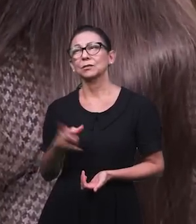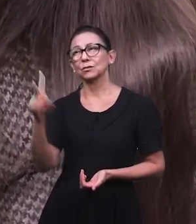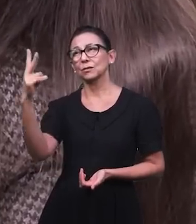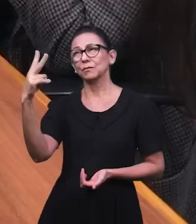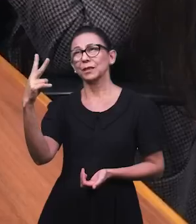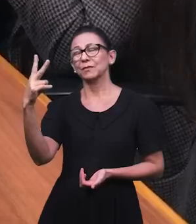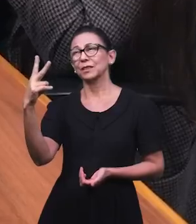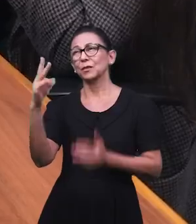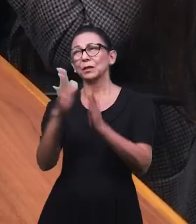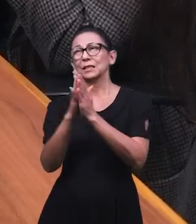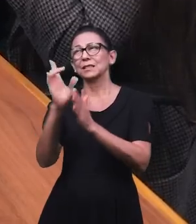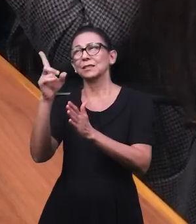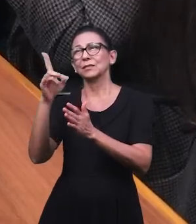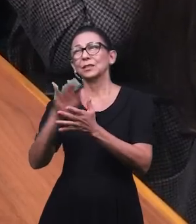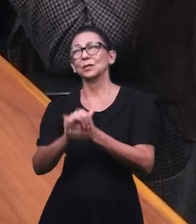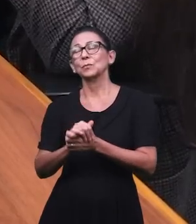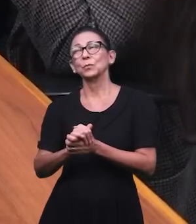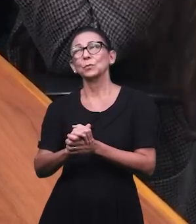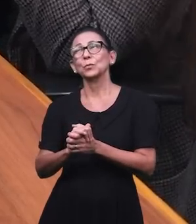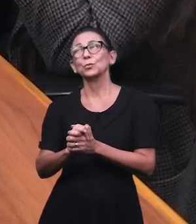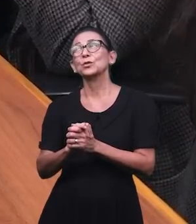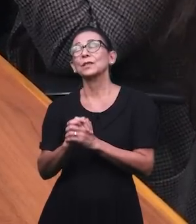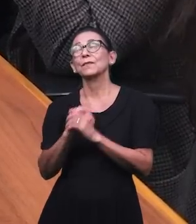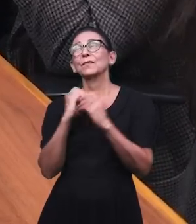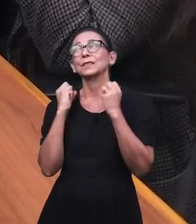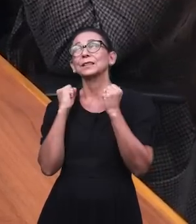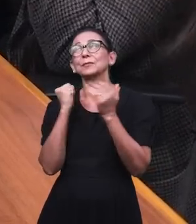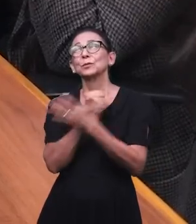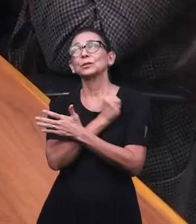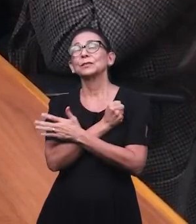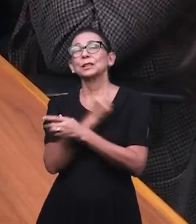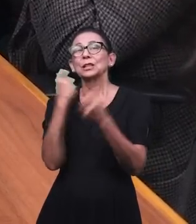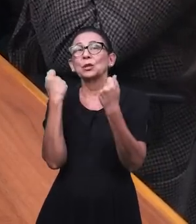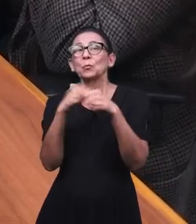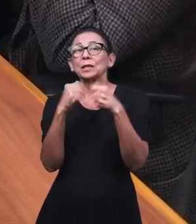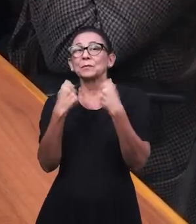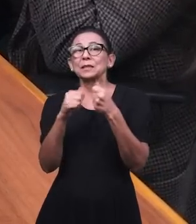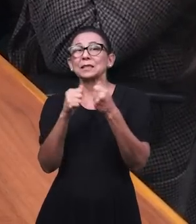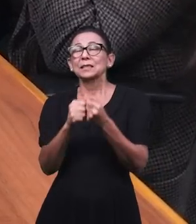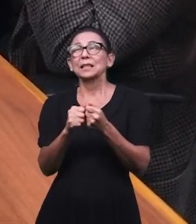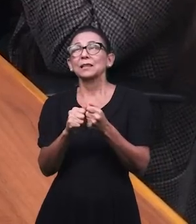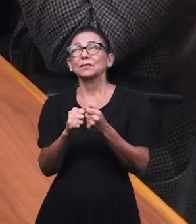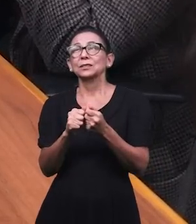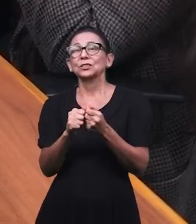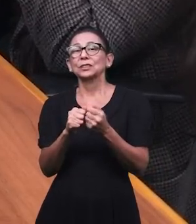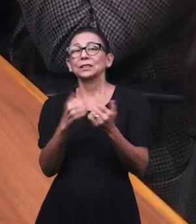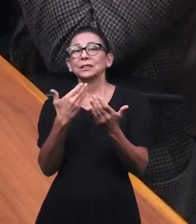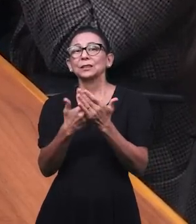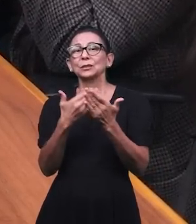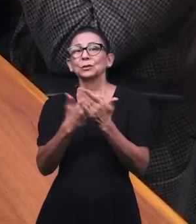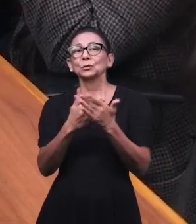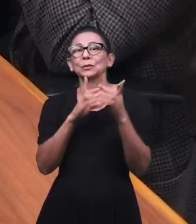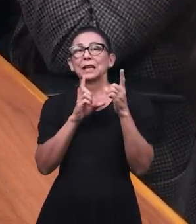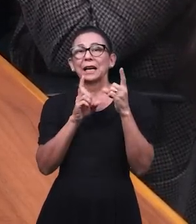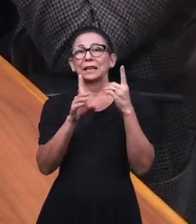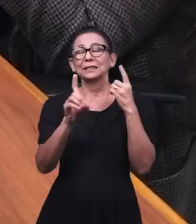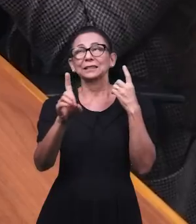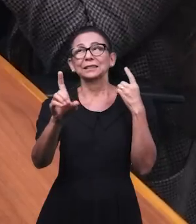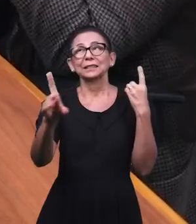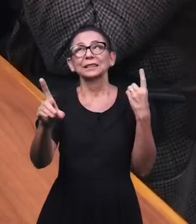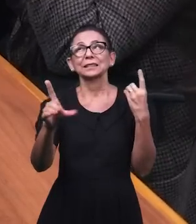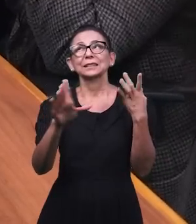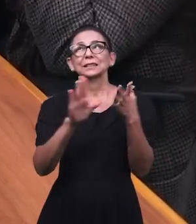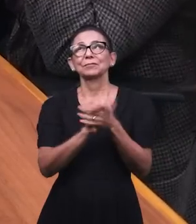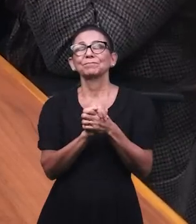não. Mas eu precisava tanto de uma videoaula para assistir, para eu conseguir estudar para faculdade, para a OAB, e eu não tem